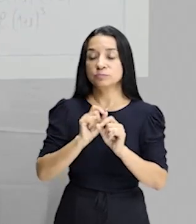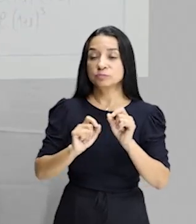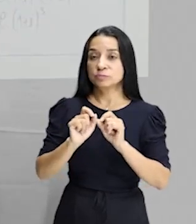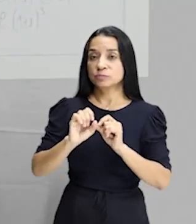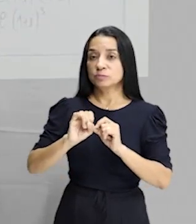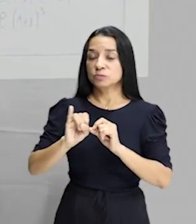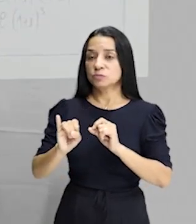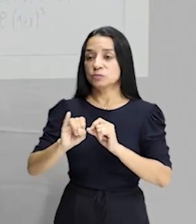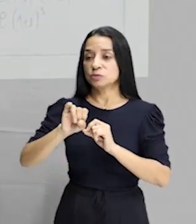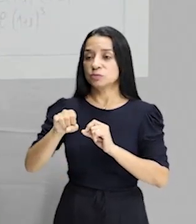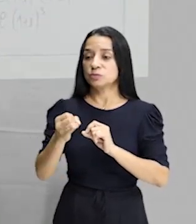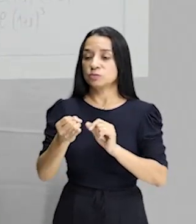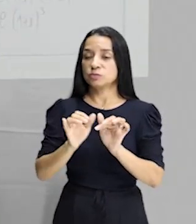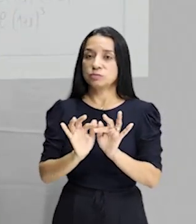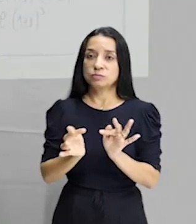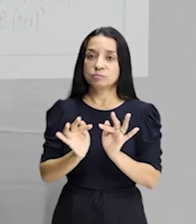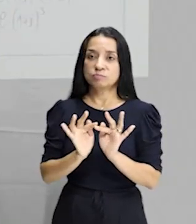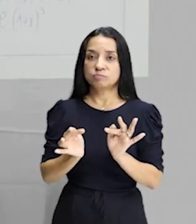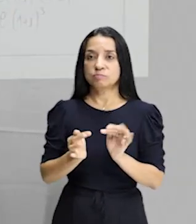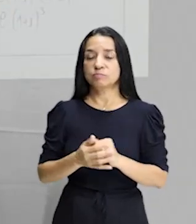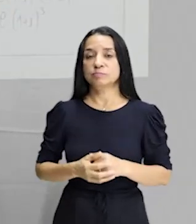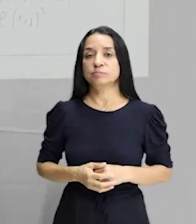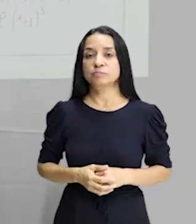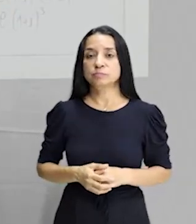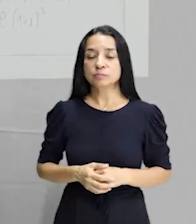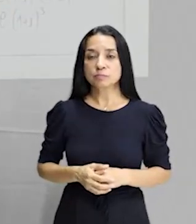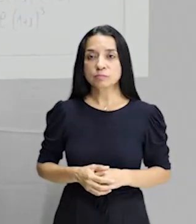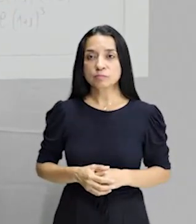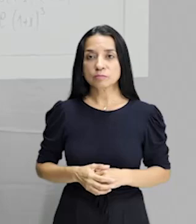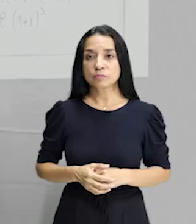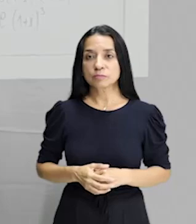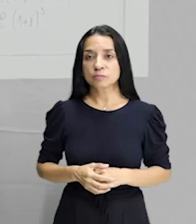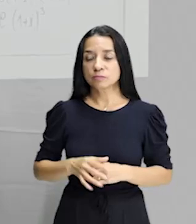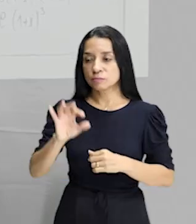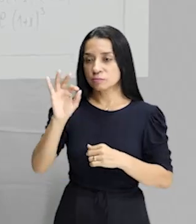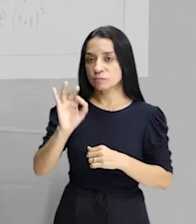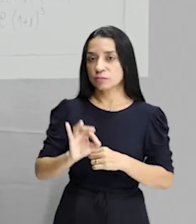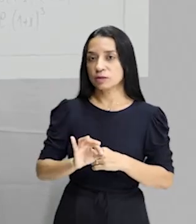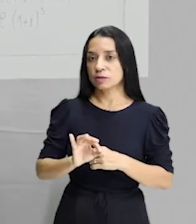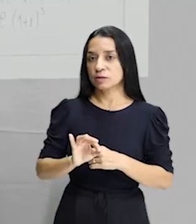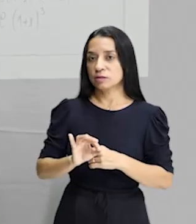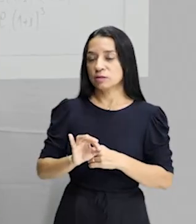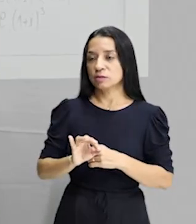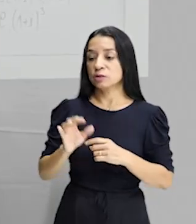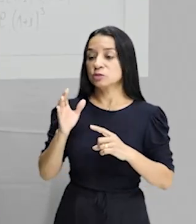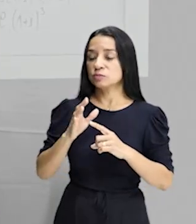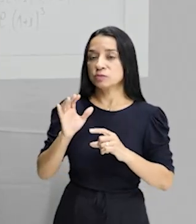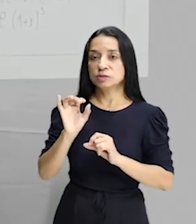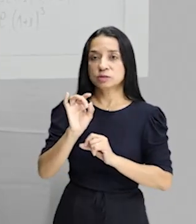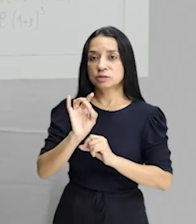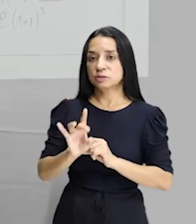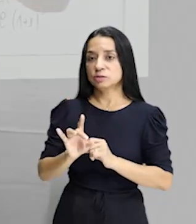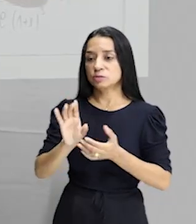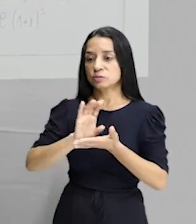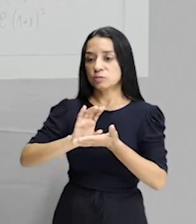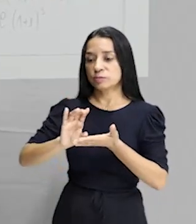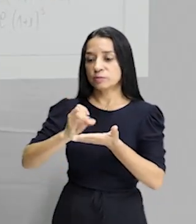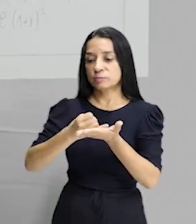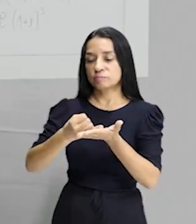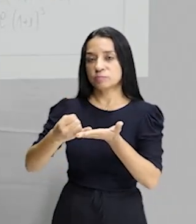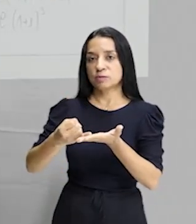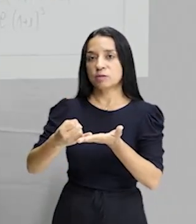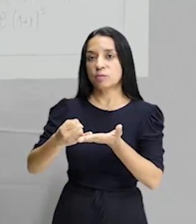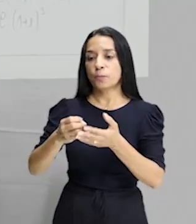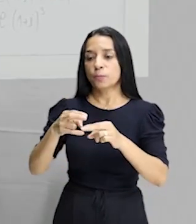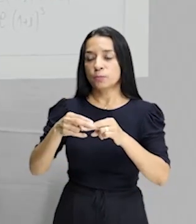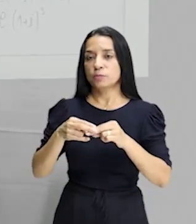se o juros for simples né o é a taxa ela incide apenas sobre o Capital Inicial por isso é que eu